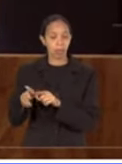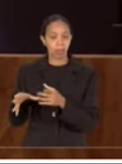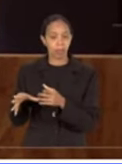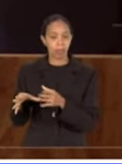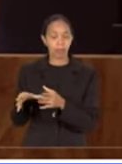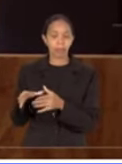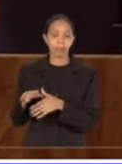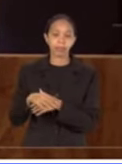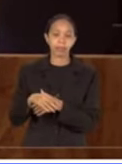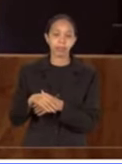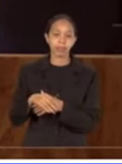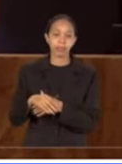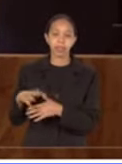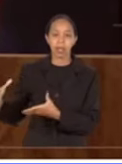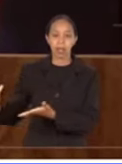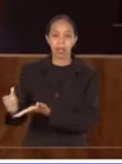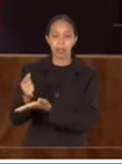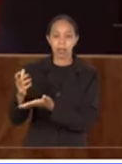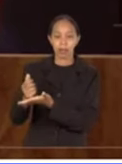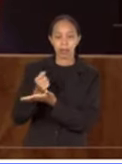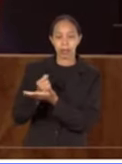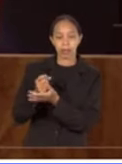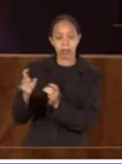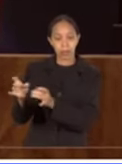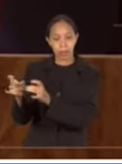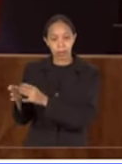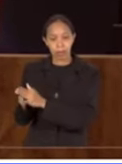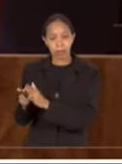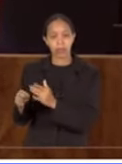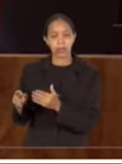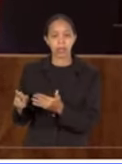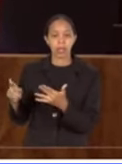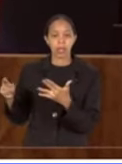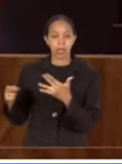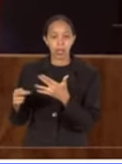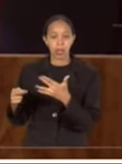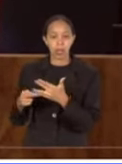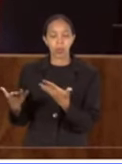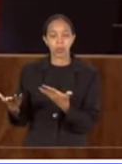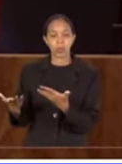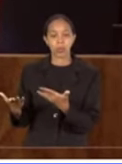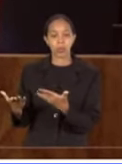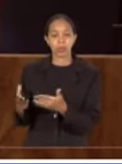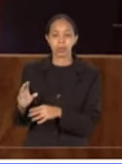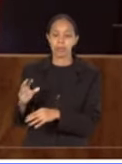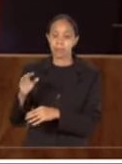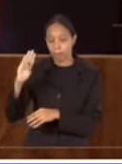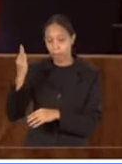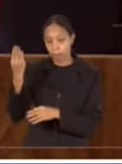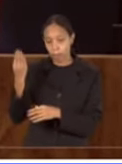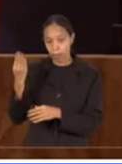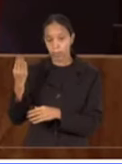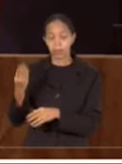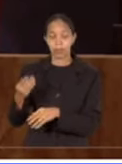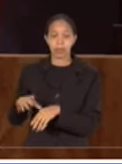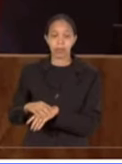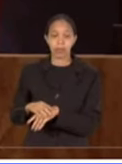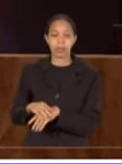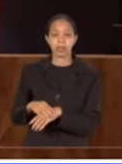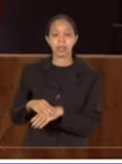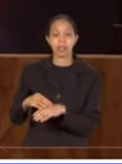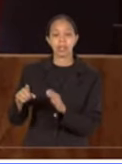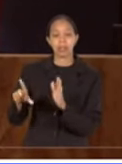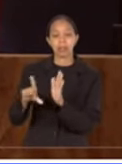tais como a arrecadação de gasto de recursos ilícitos prematuros, violando o artigo 30A da Lei